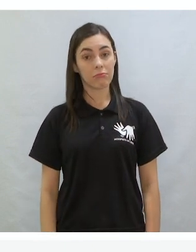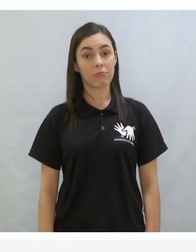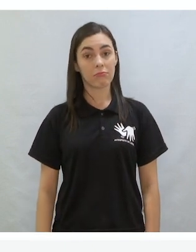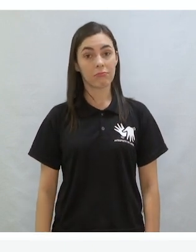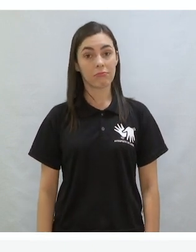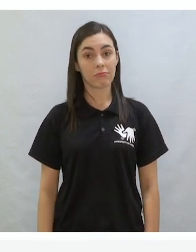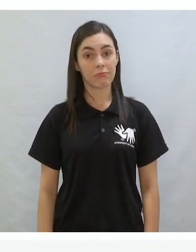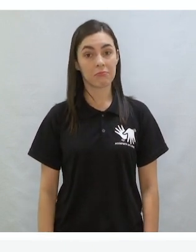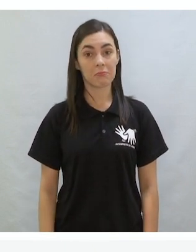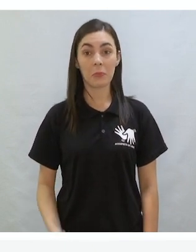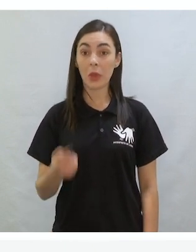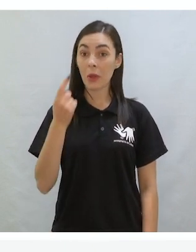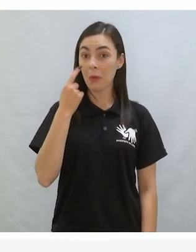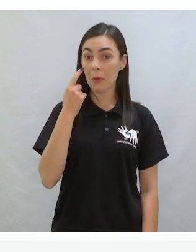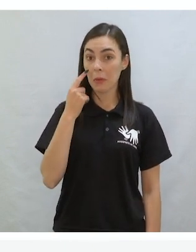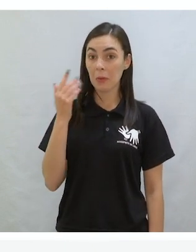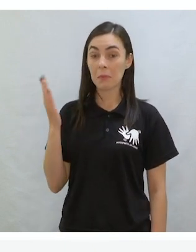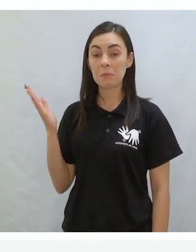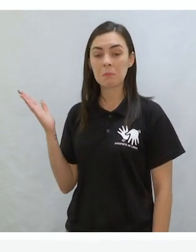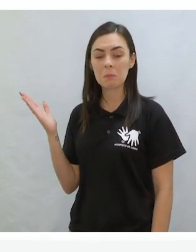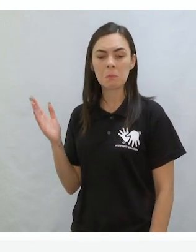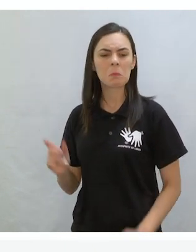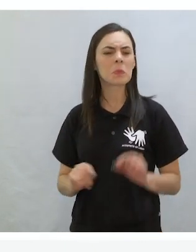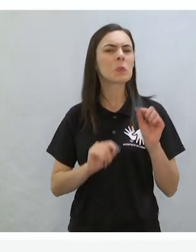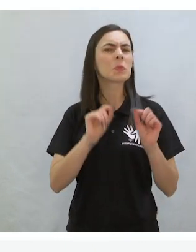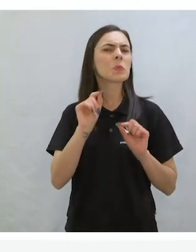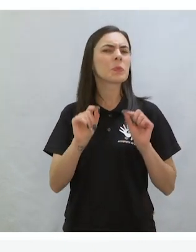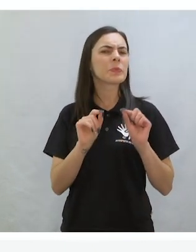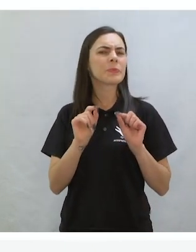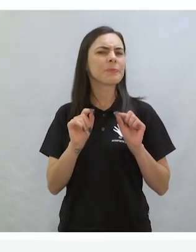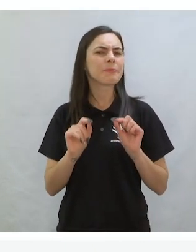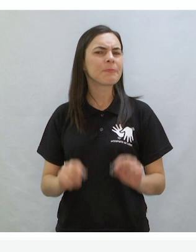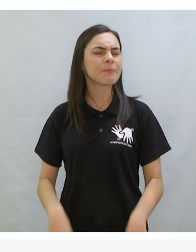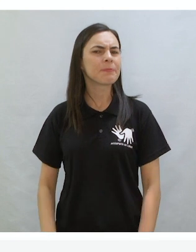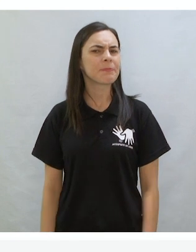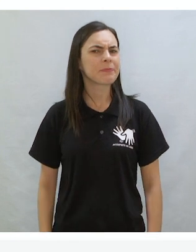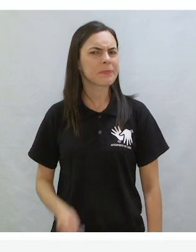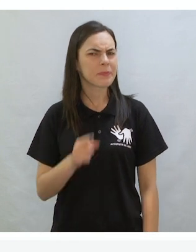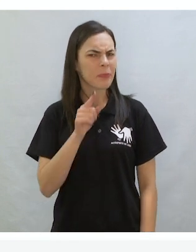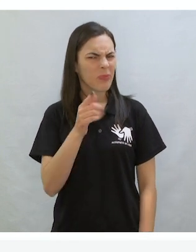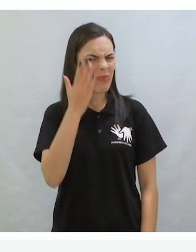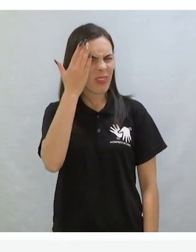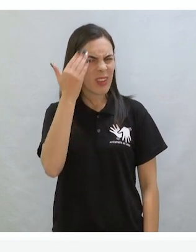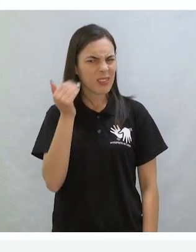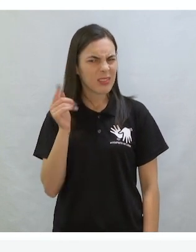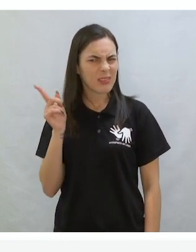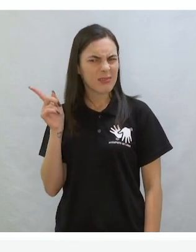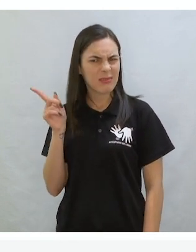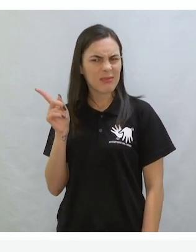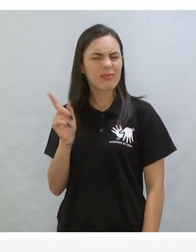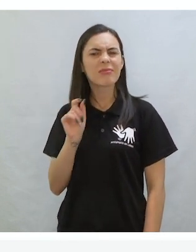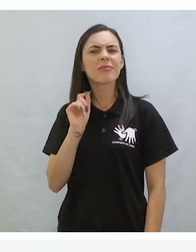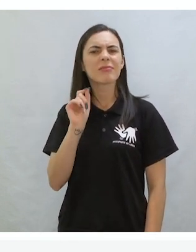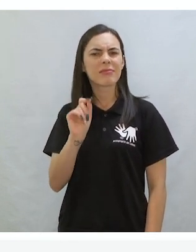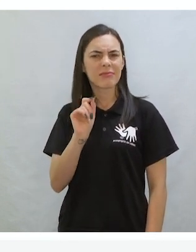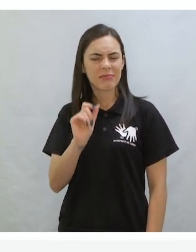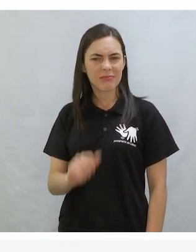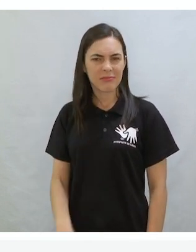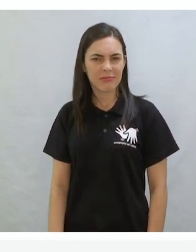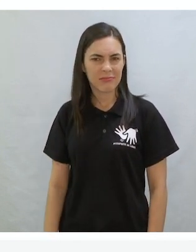ai. Olhem o que aparece ali agora. Você sabe o que é aquele